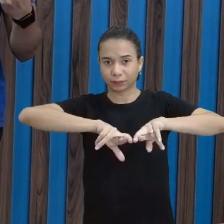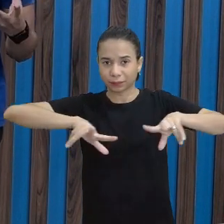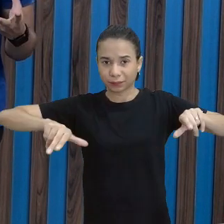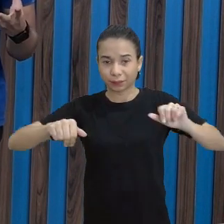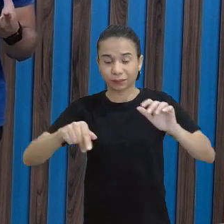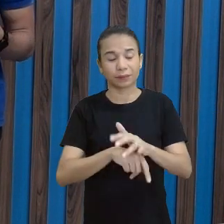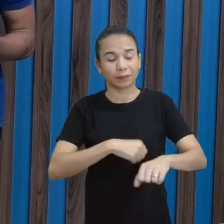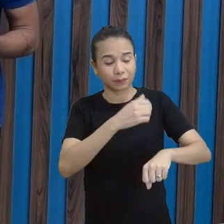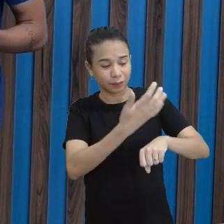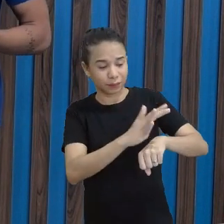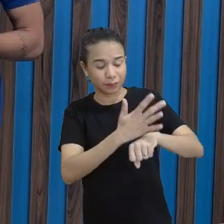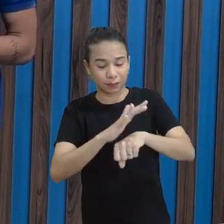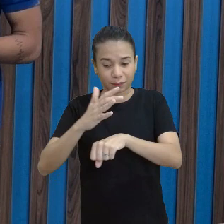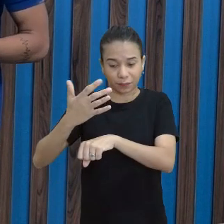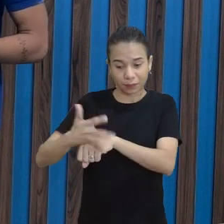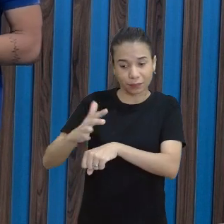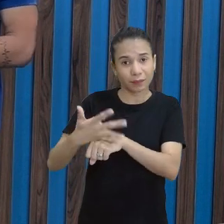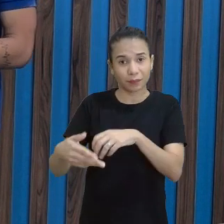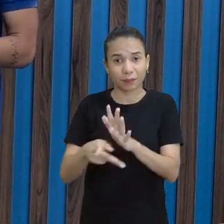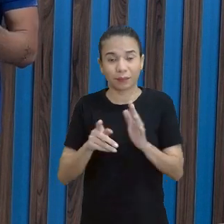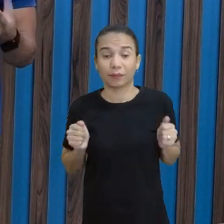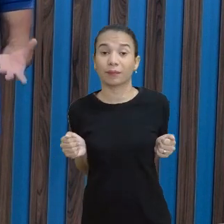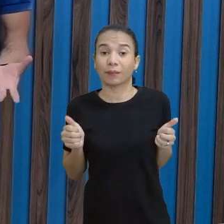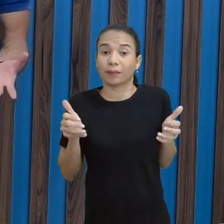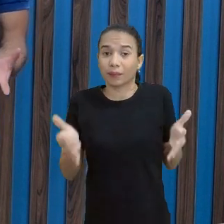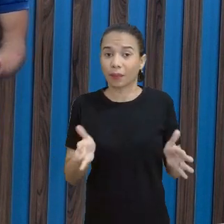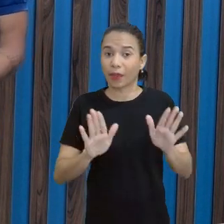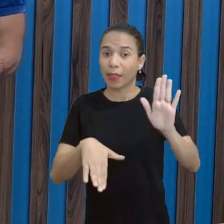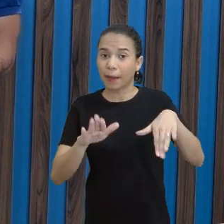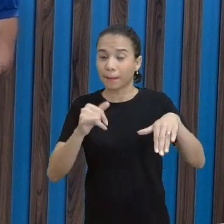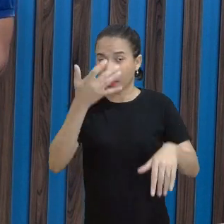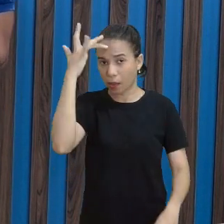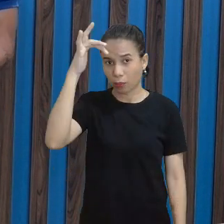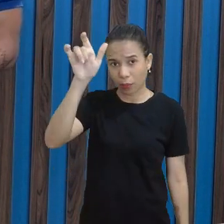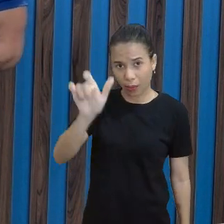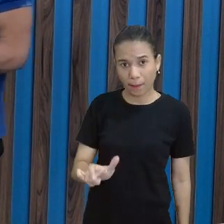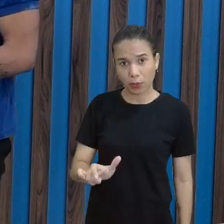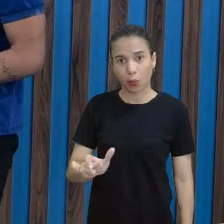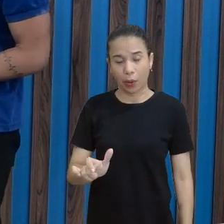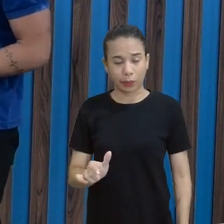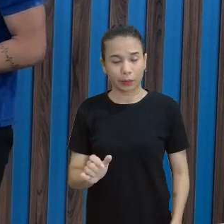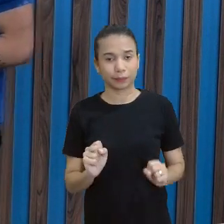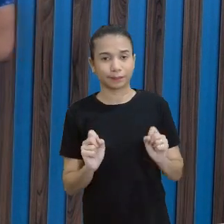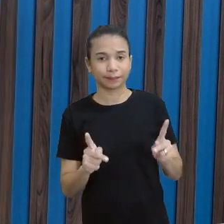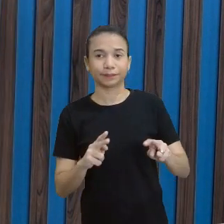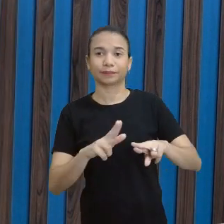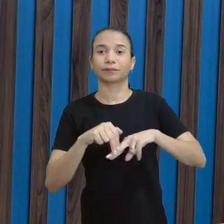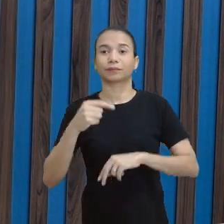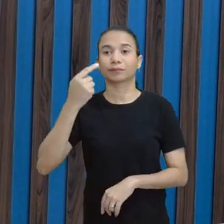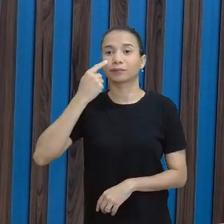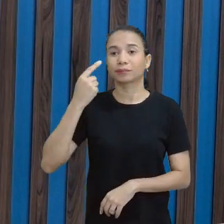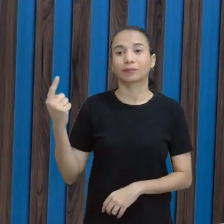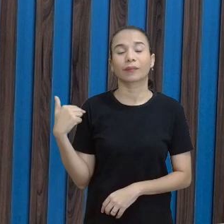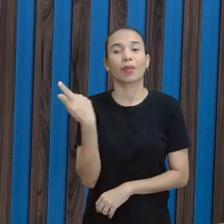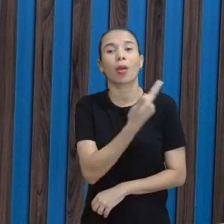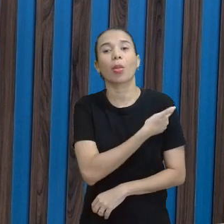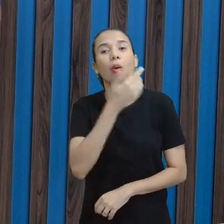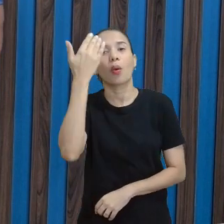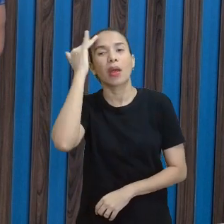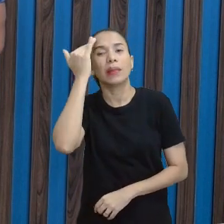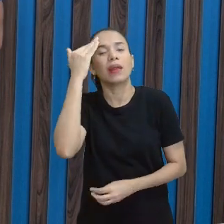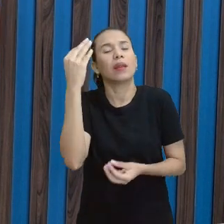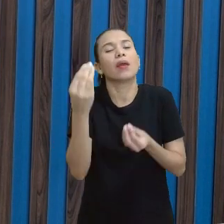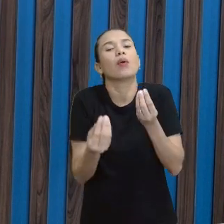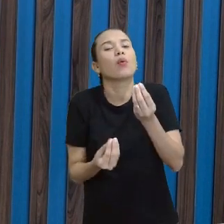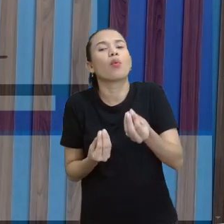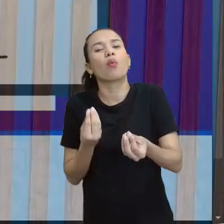na sua execução, de acordo com os atletas, né? Os e as atletas. Então, vamos entender mais um